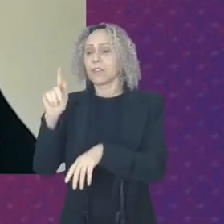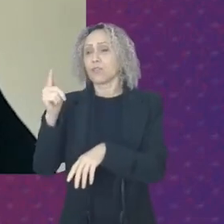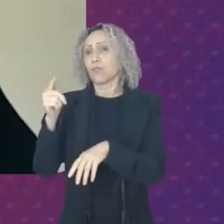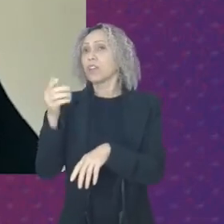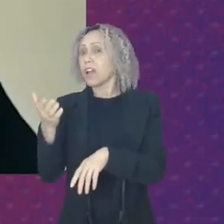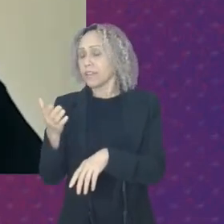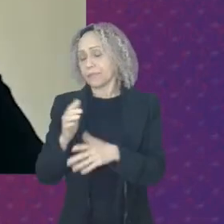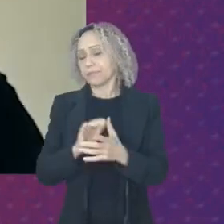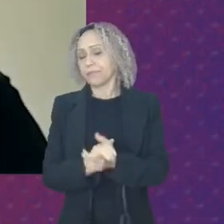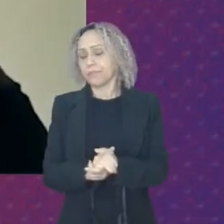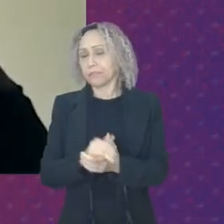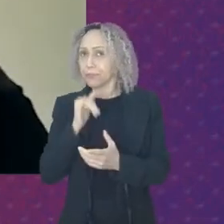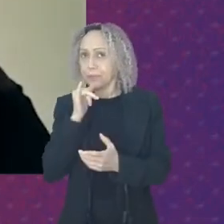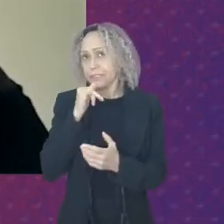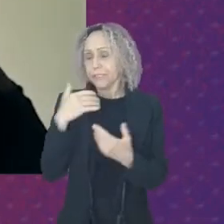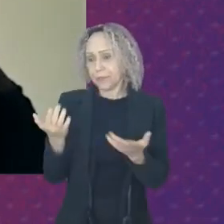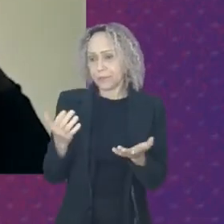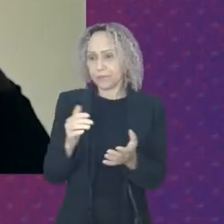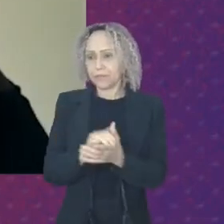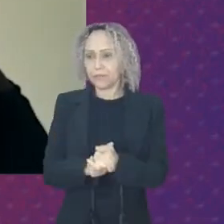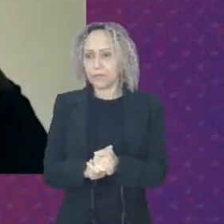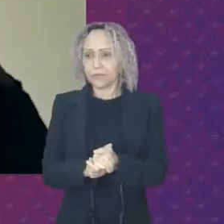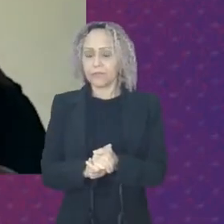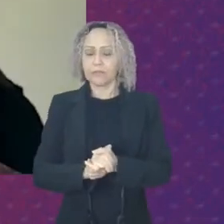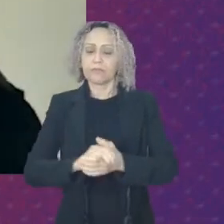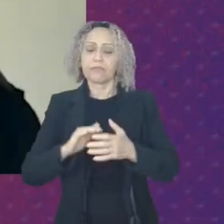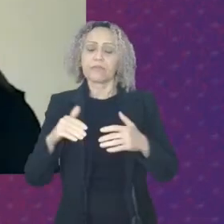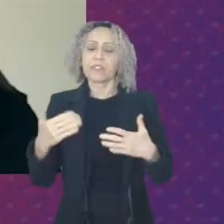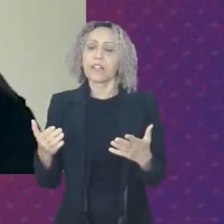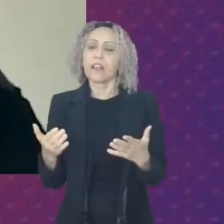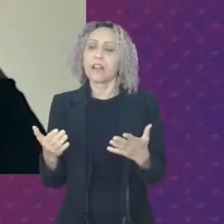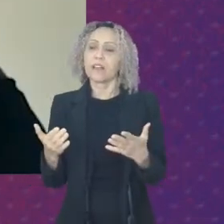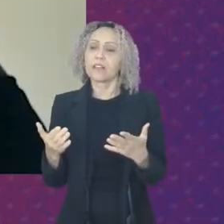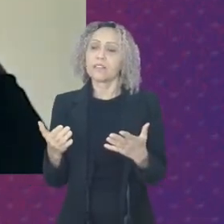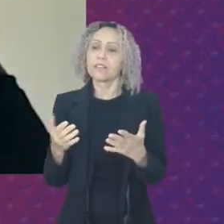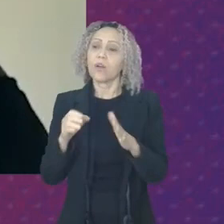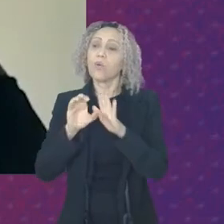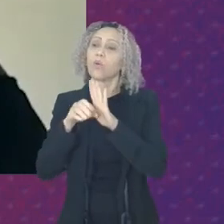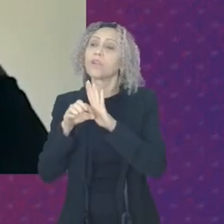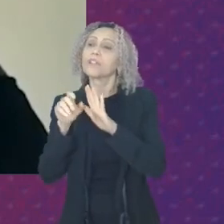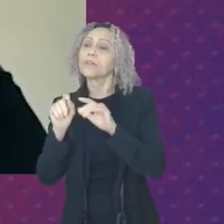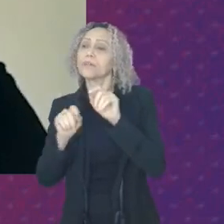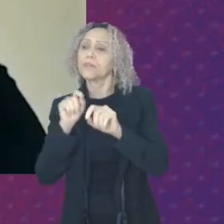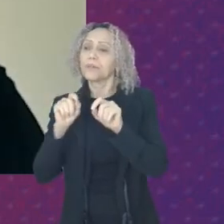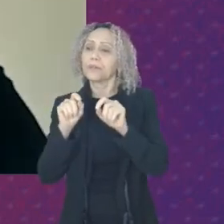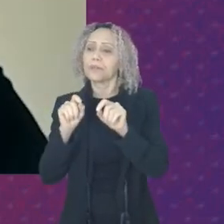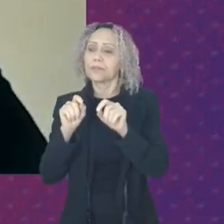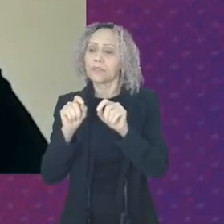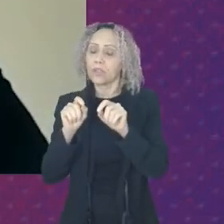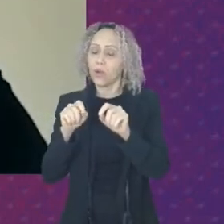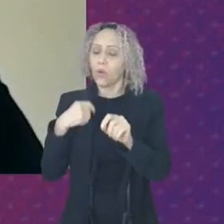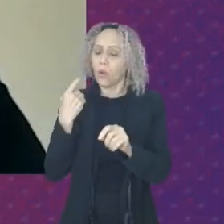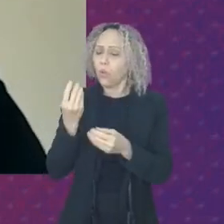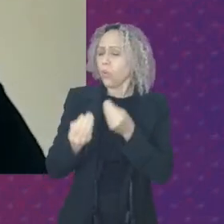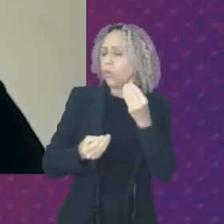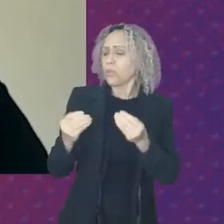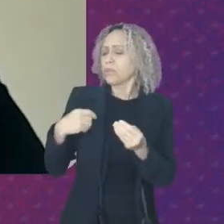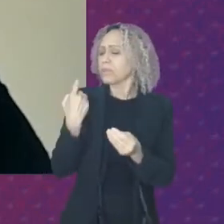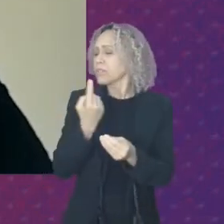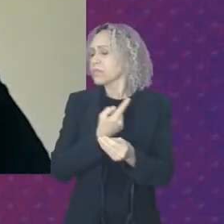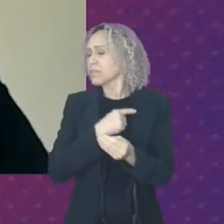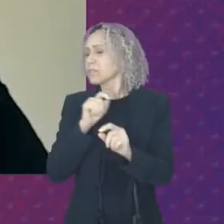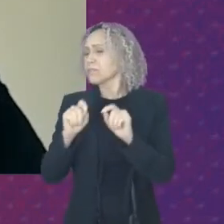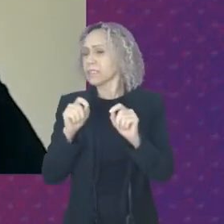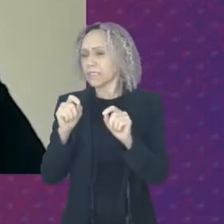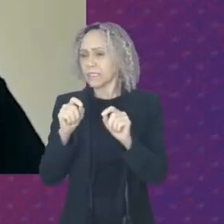desse pacote posso tornar um conteúdo político que vai atingir melhor o meu público. Como que a gente pode fazer isso? No meu